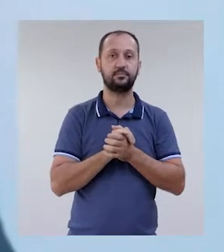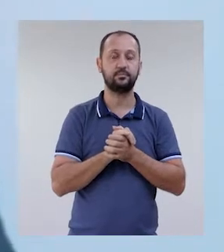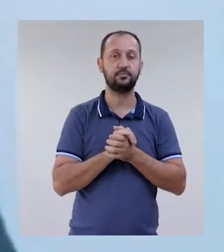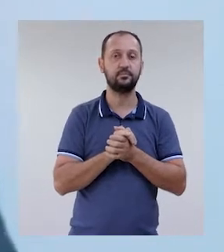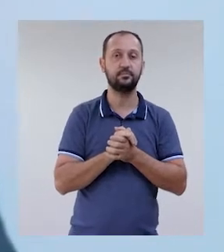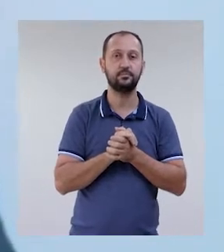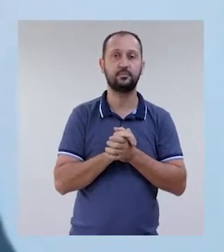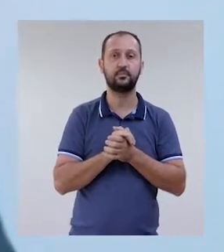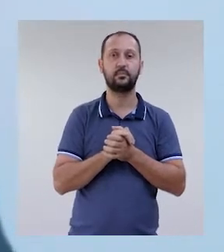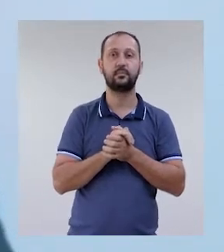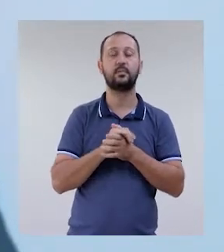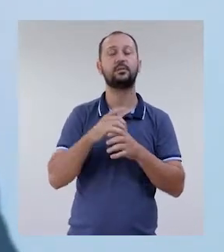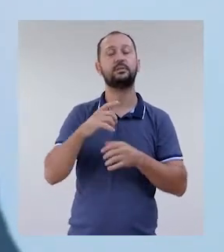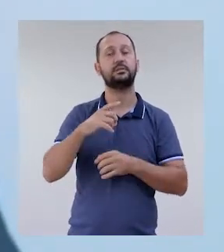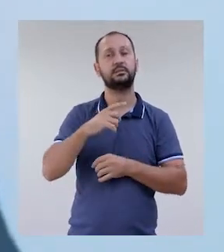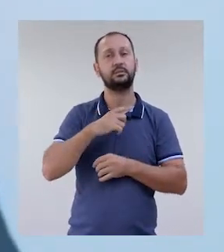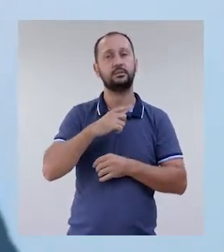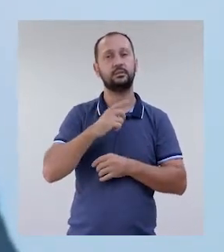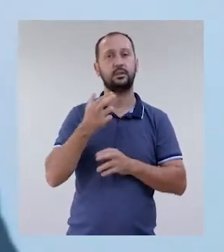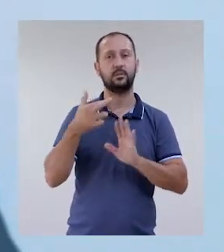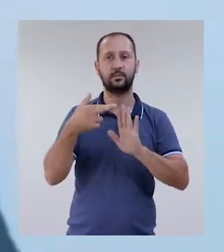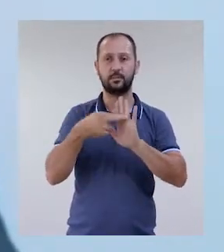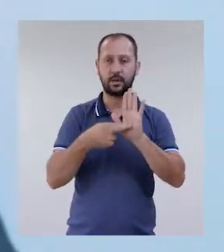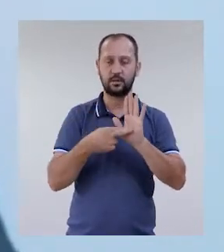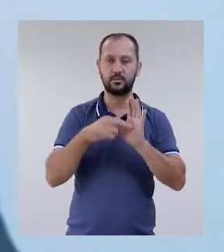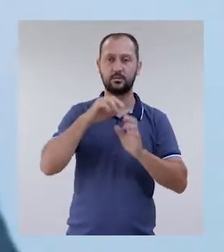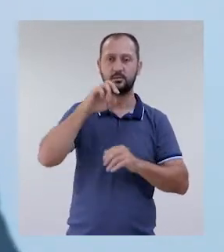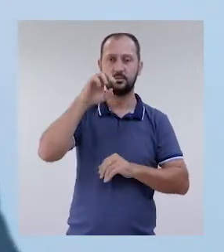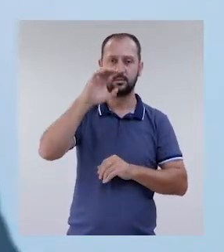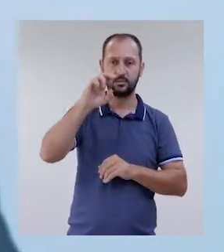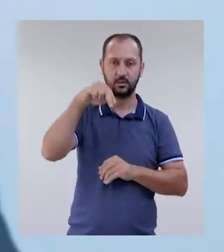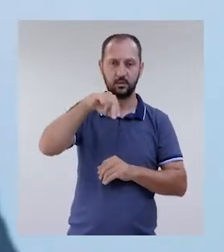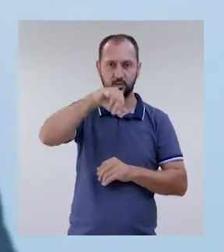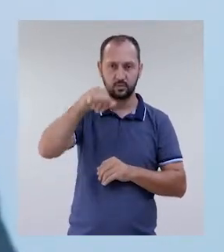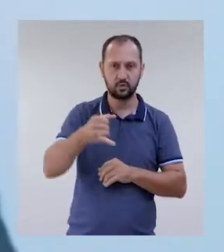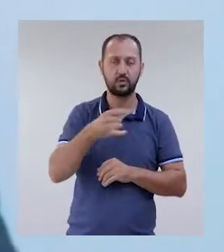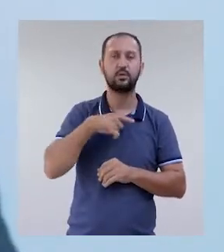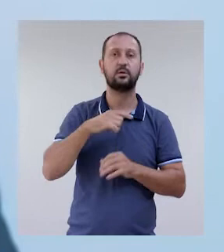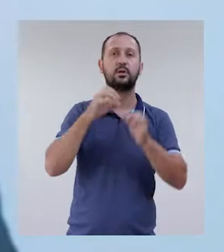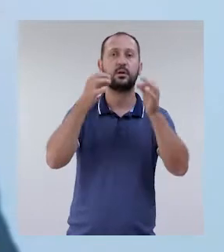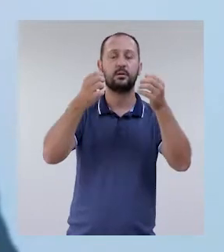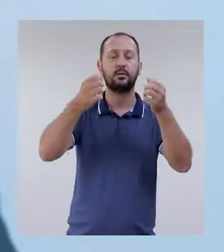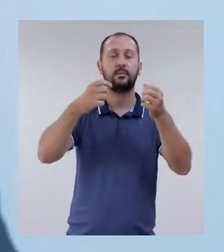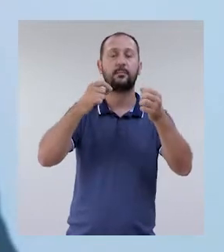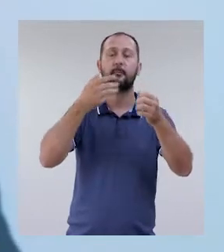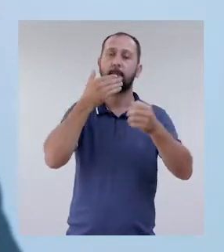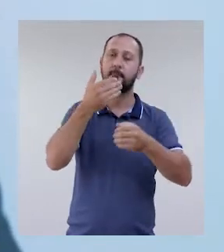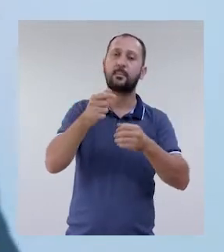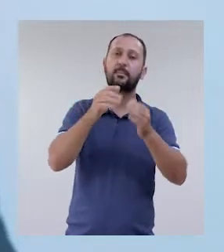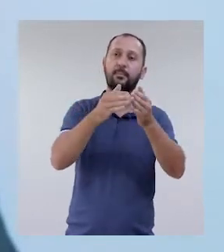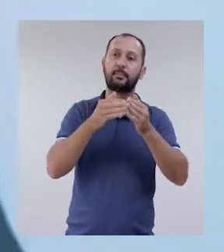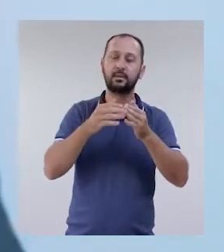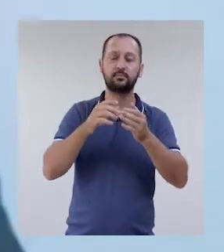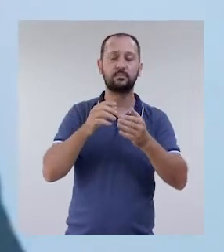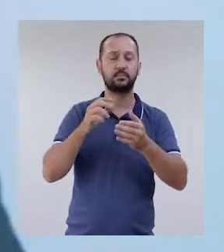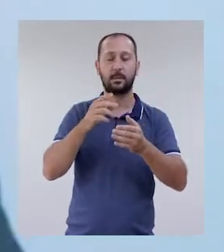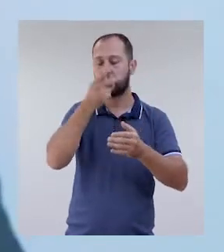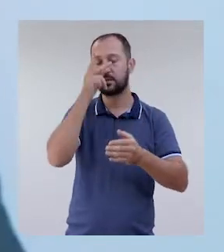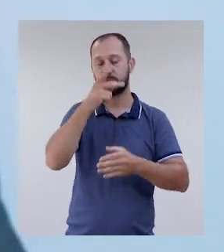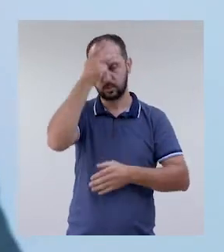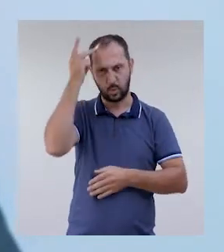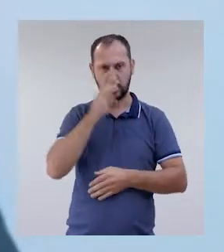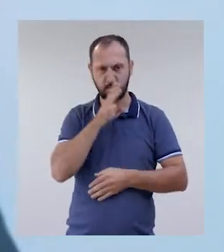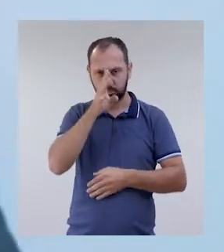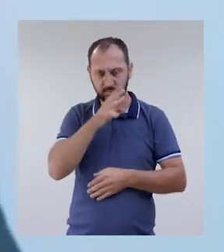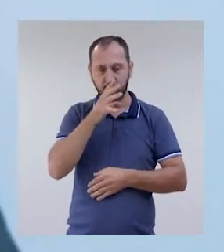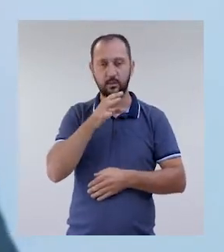virtual. Porque, como eu te disse, nós temos um regramento do CNJ que restringe, que impede os atos presenciais. Então,